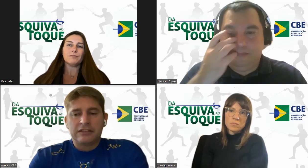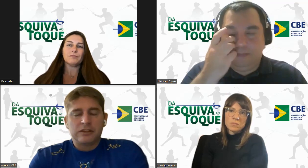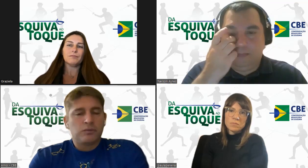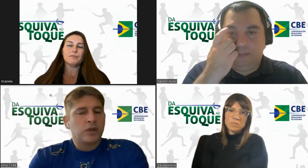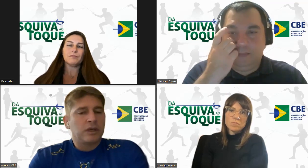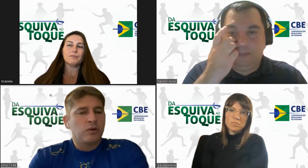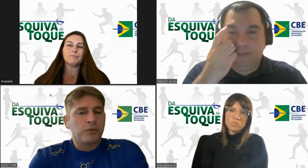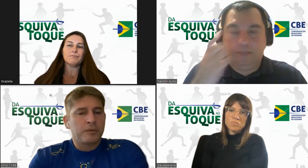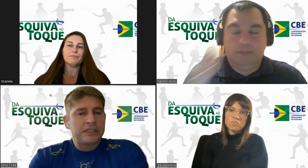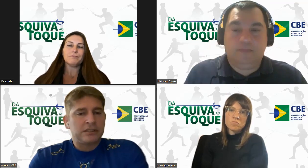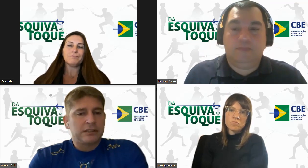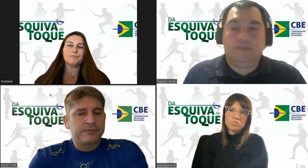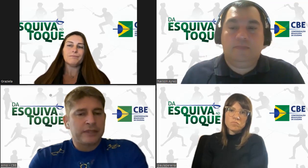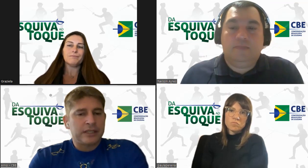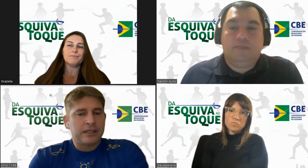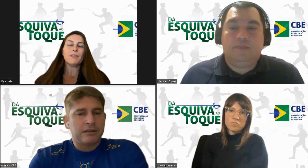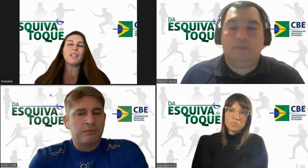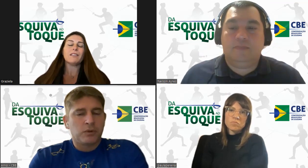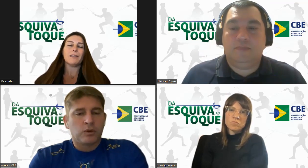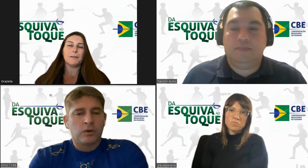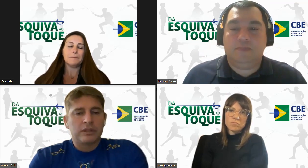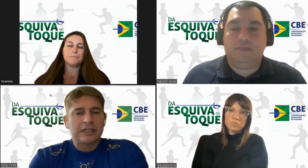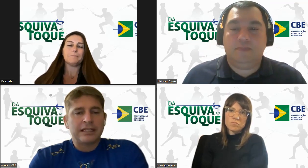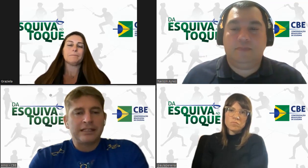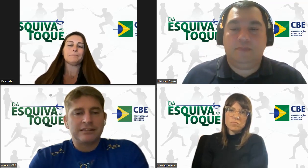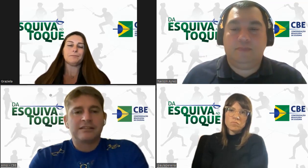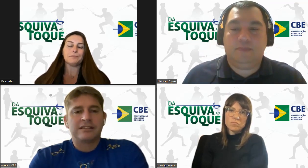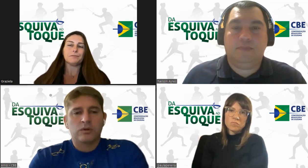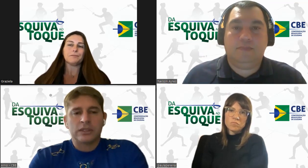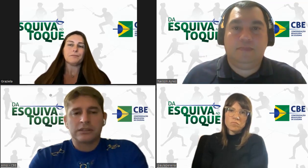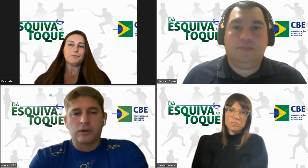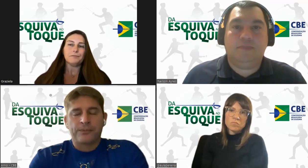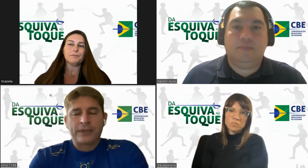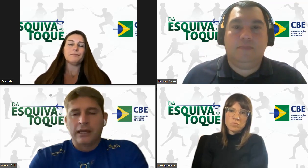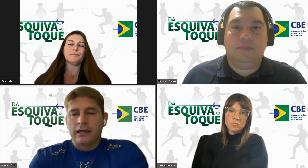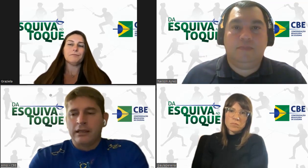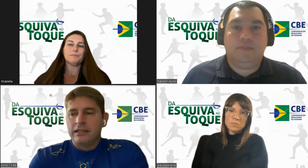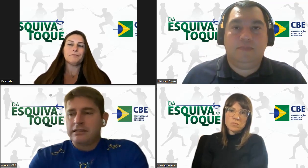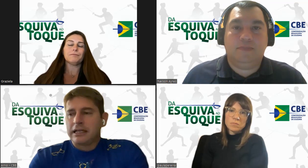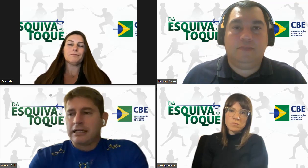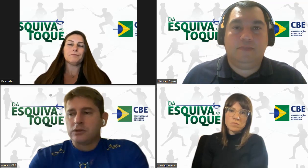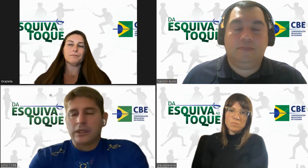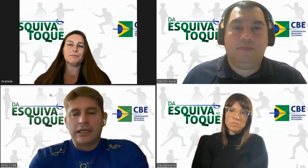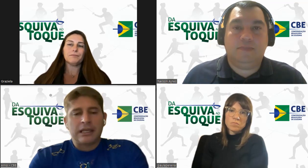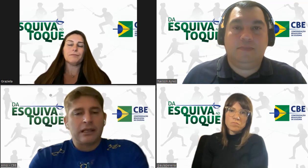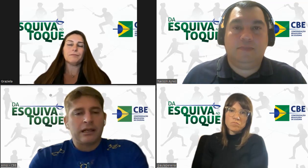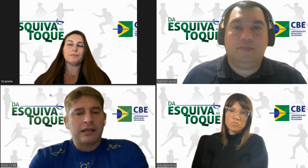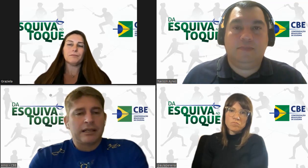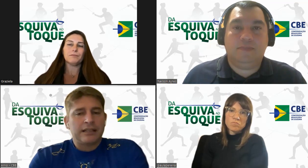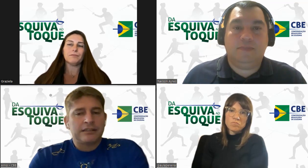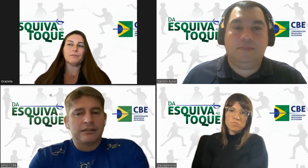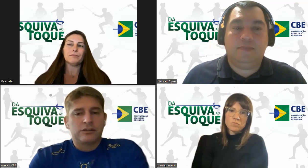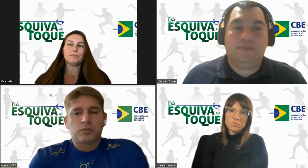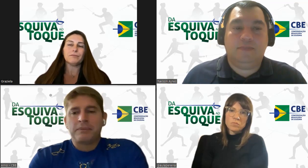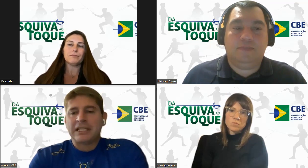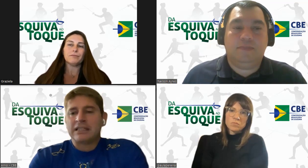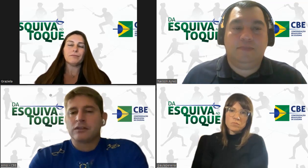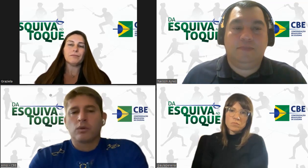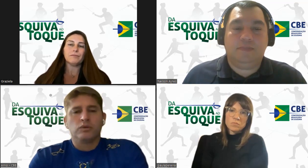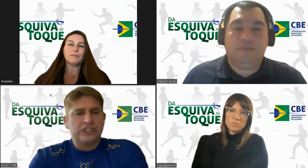fica às vezes um pouquinho comprometida por conta dessa situação nesse caso aquela